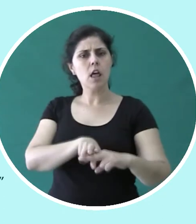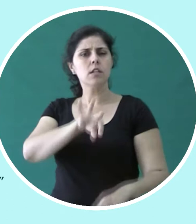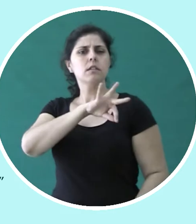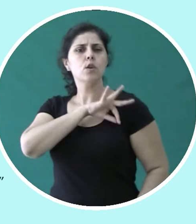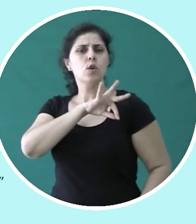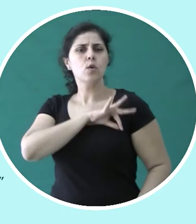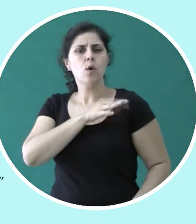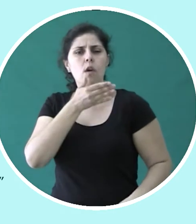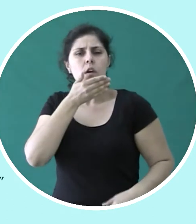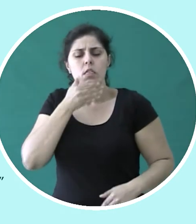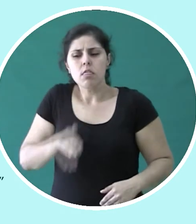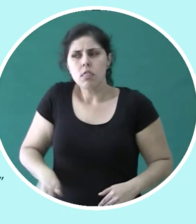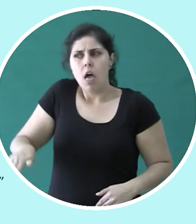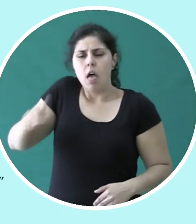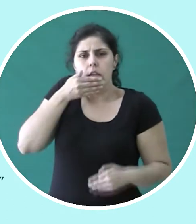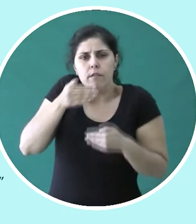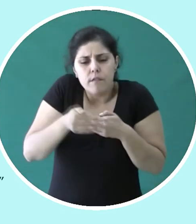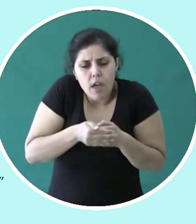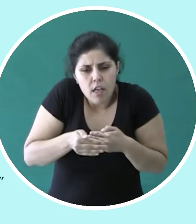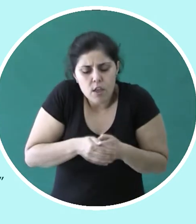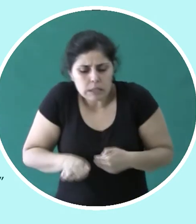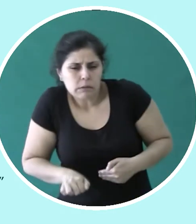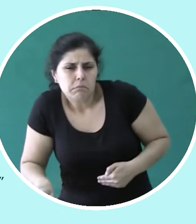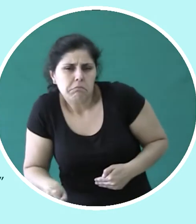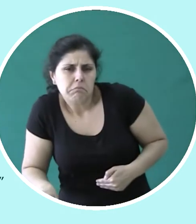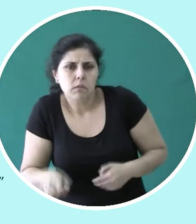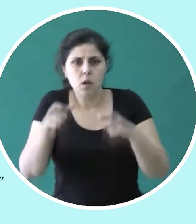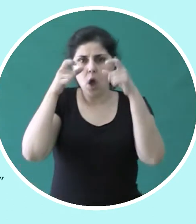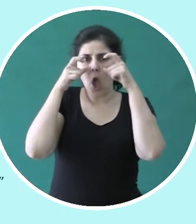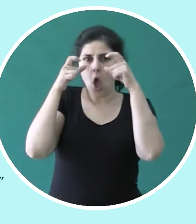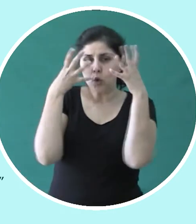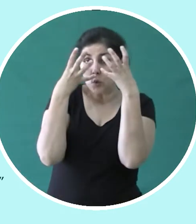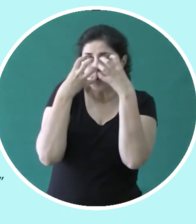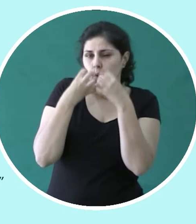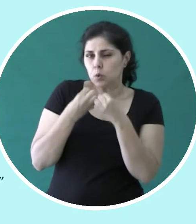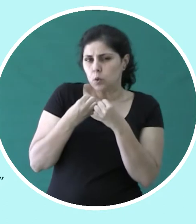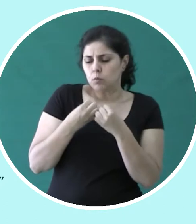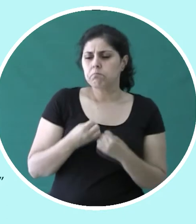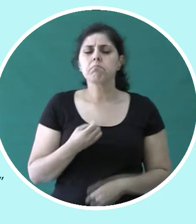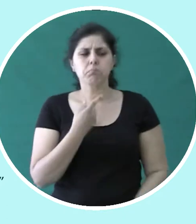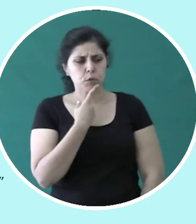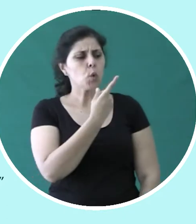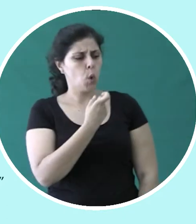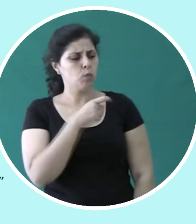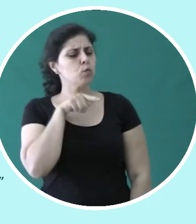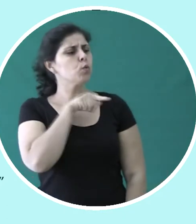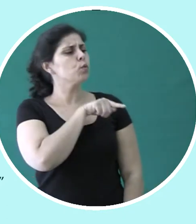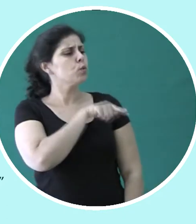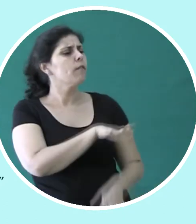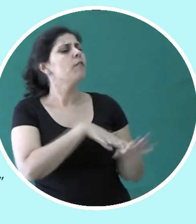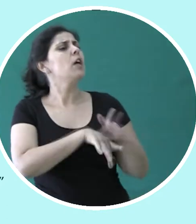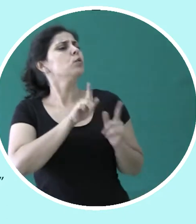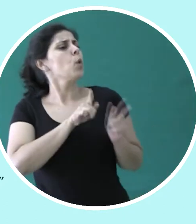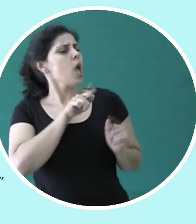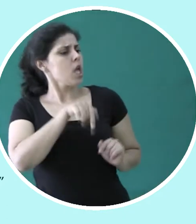um senhor de muita idade, de bengala e óculos escuros, que lhe perguntou o que fazia